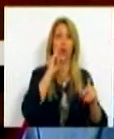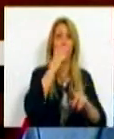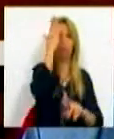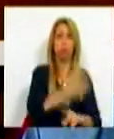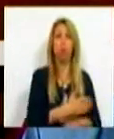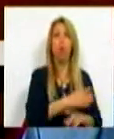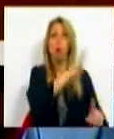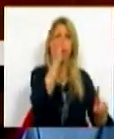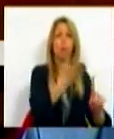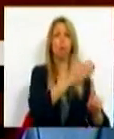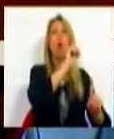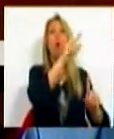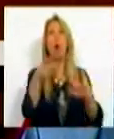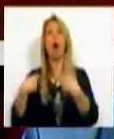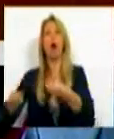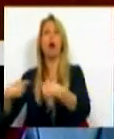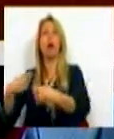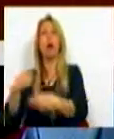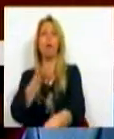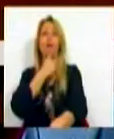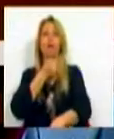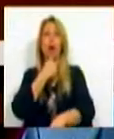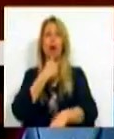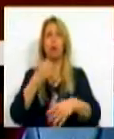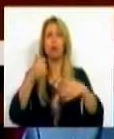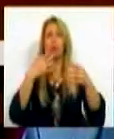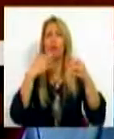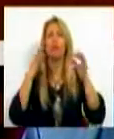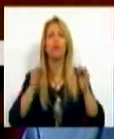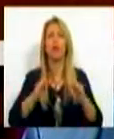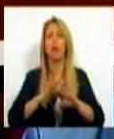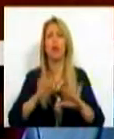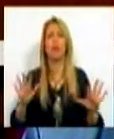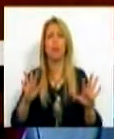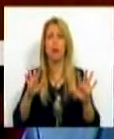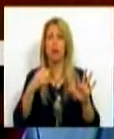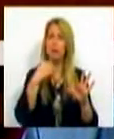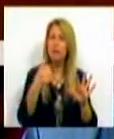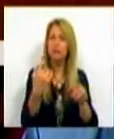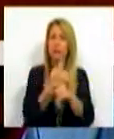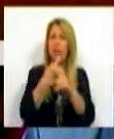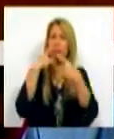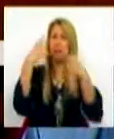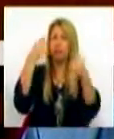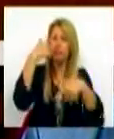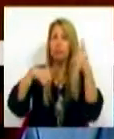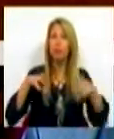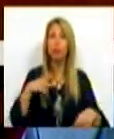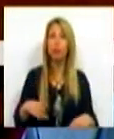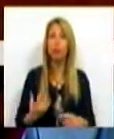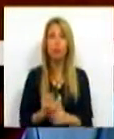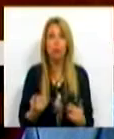vale a pena continuarmos a lançar este tipo de análise para os portugueses porque não é